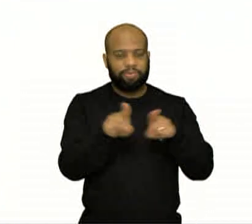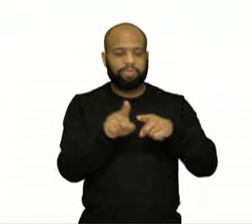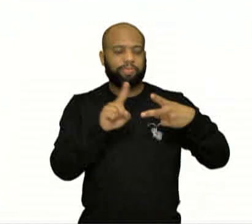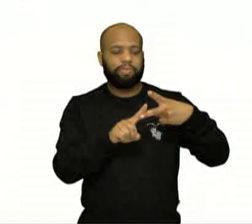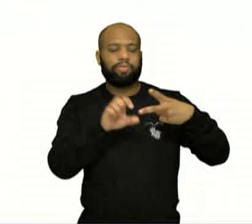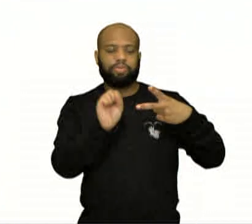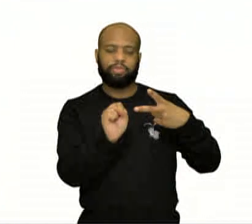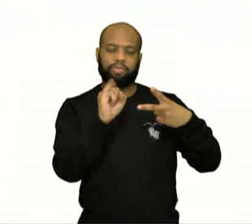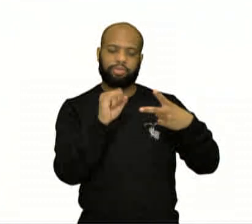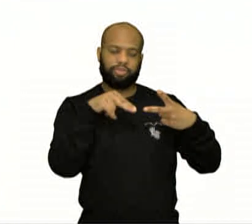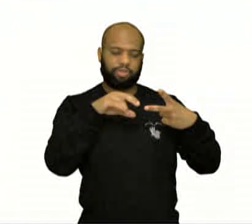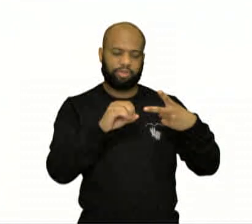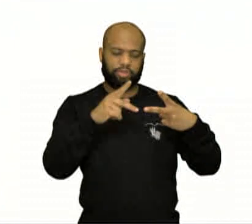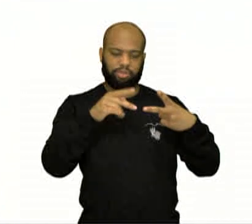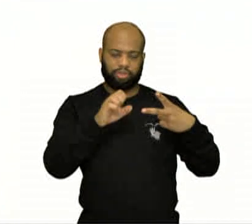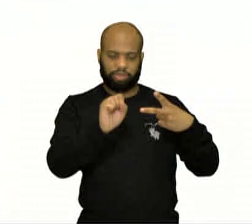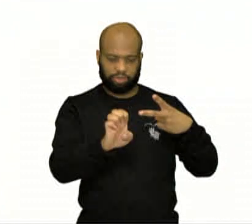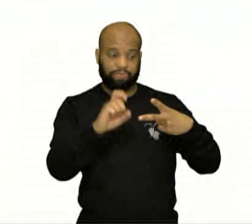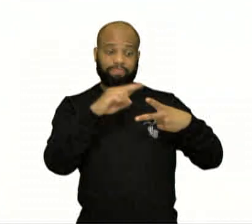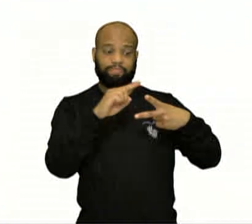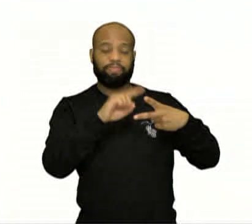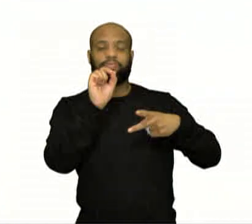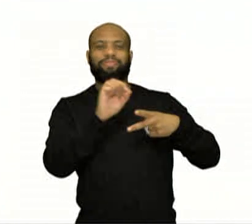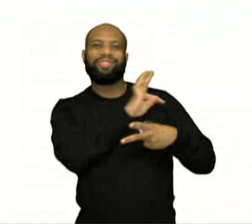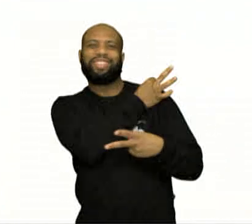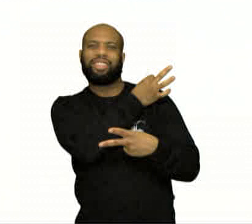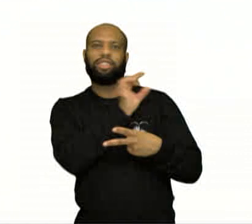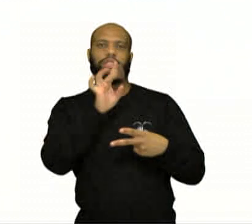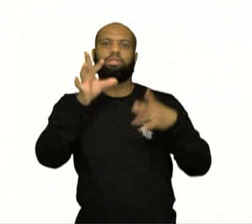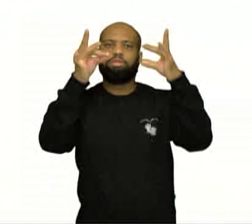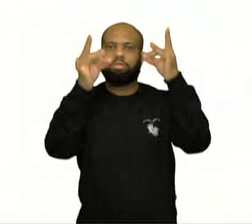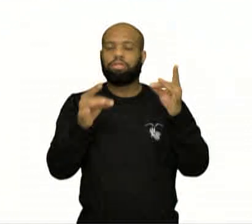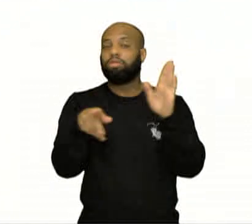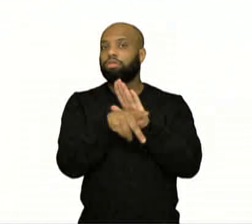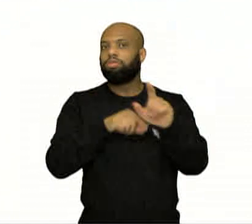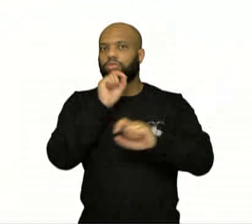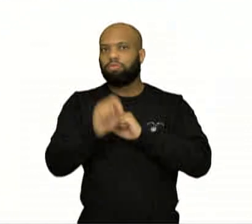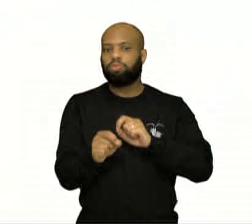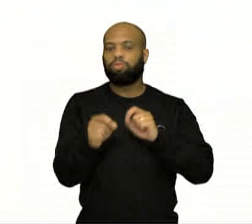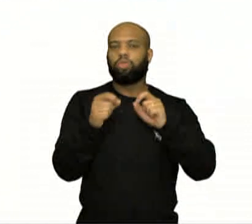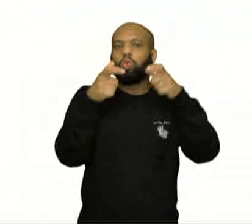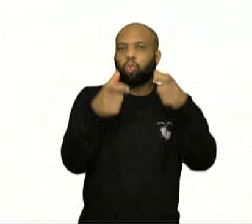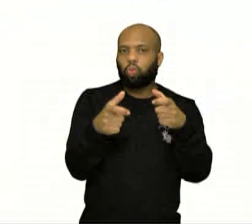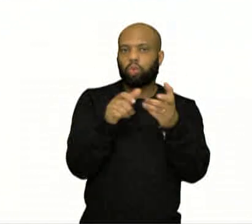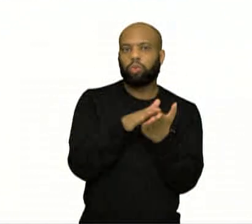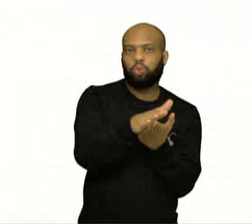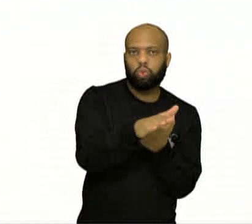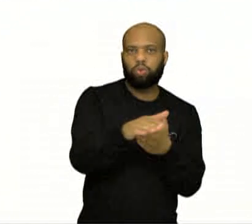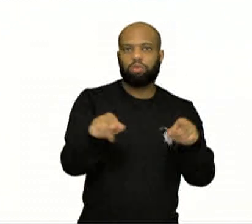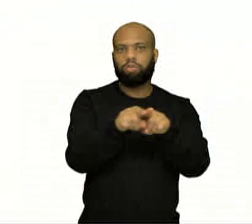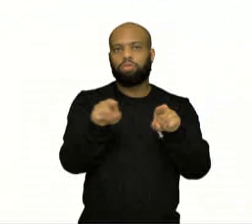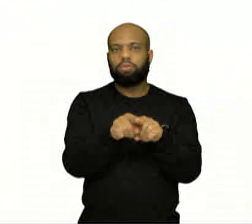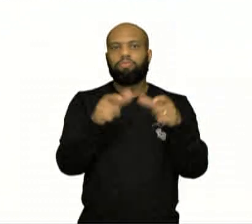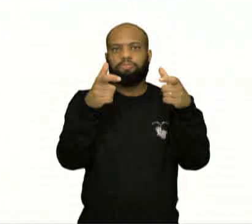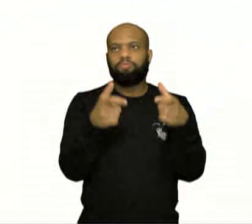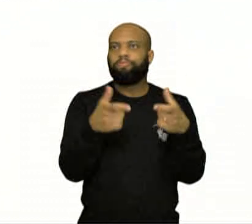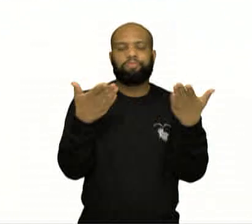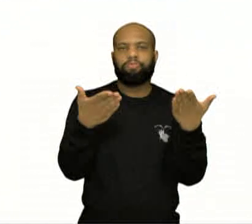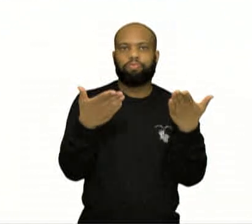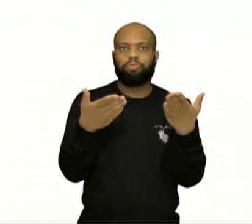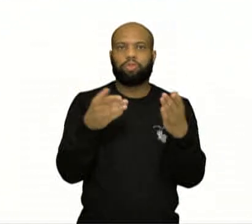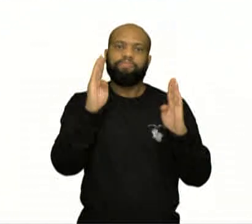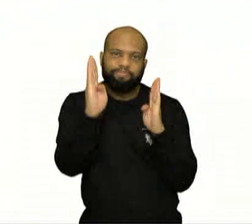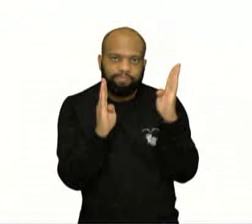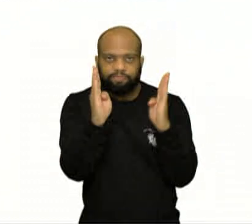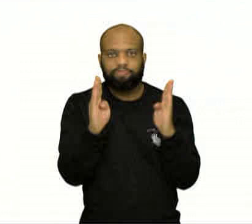a parte técnica daquele filme, ou daquele, no caso é do filme, né? Mas poderia ser de um livro, poderia ser de uma